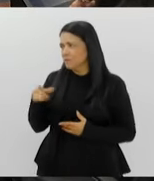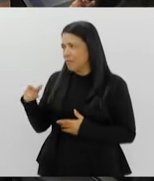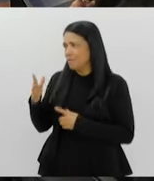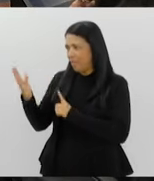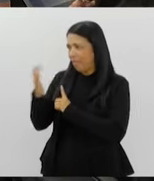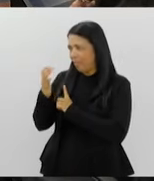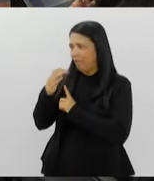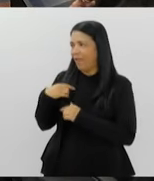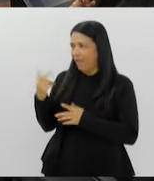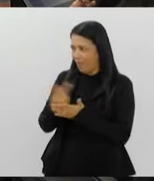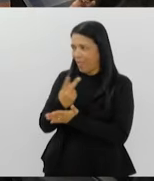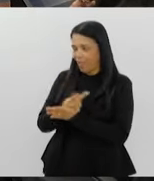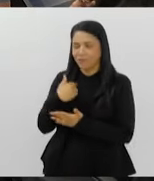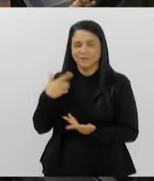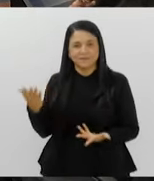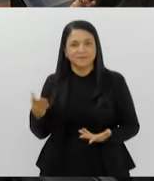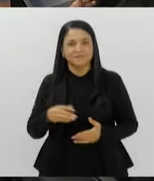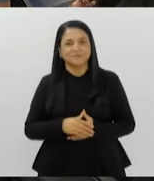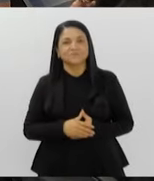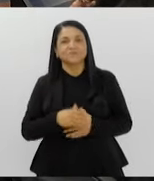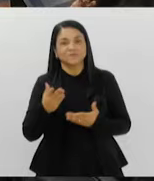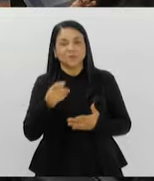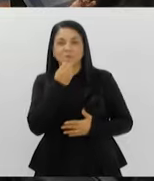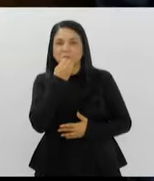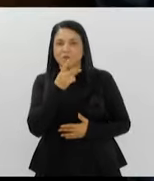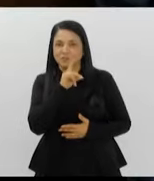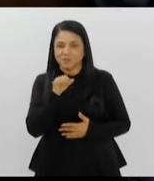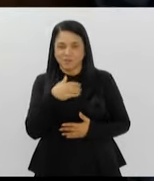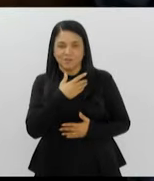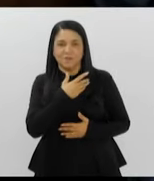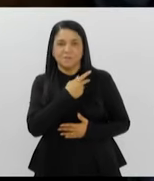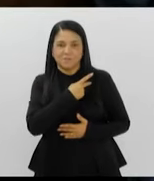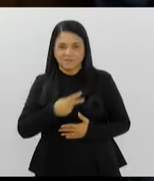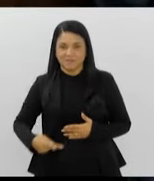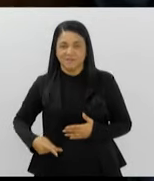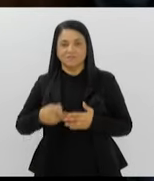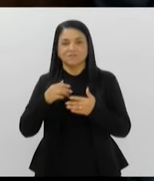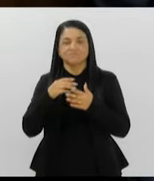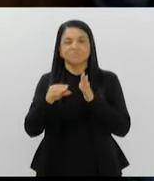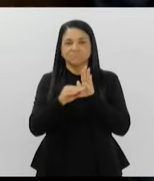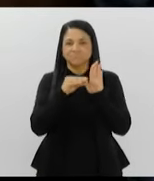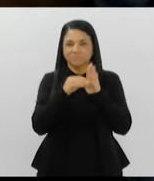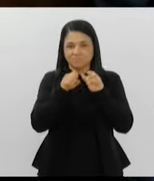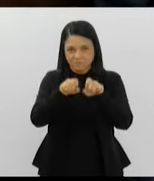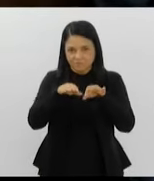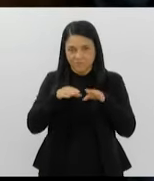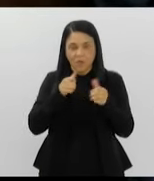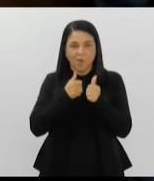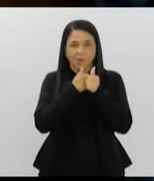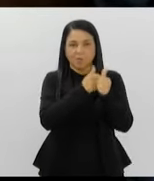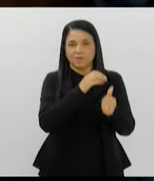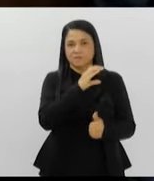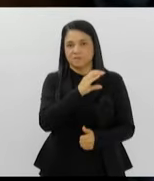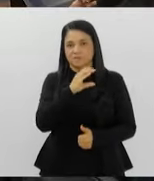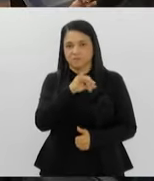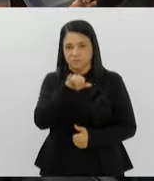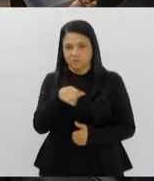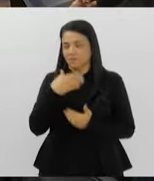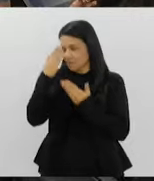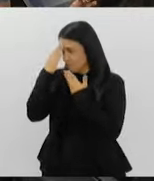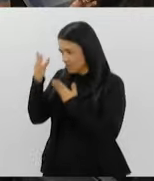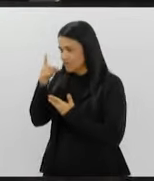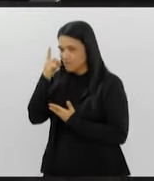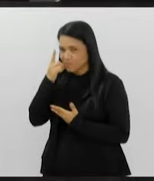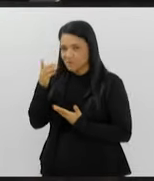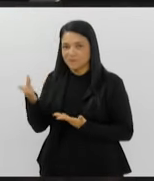Bom dia, presidente. Com relação às emendas de plenário, acompanho o parecer da CCJ. Muito obrigado, meu anjo.